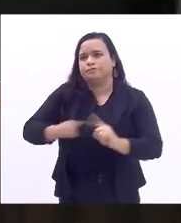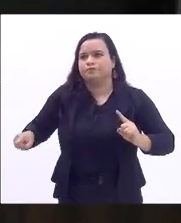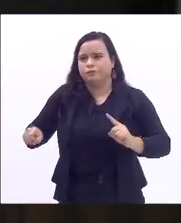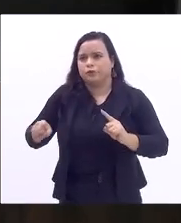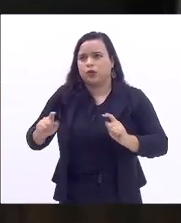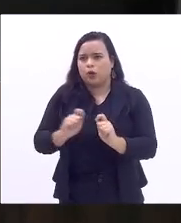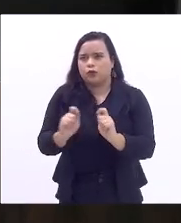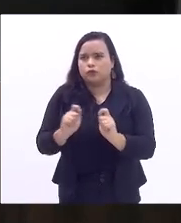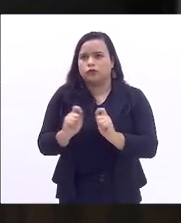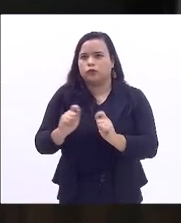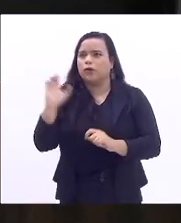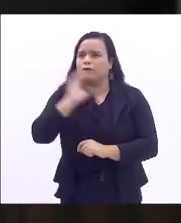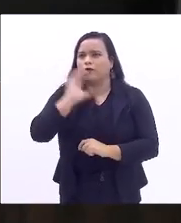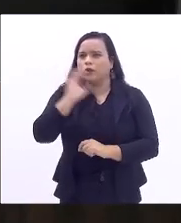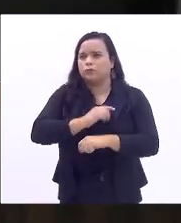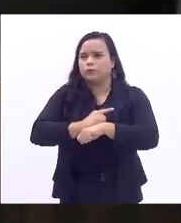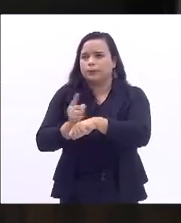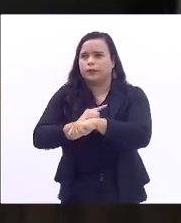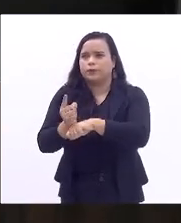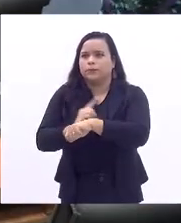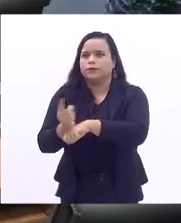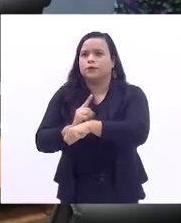concedidas estaduais